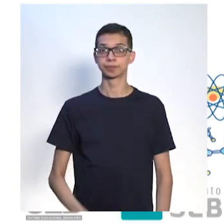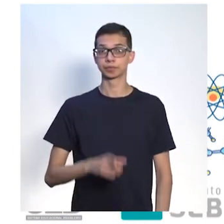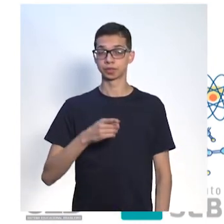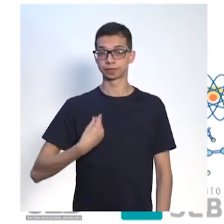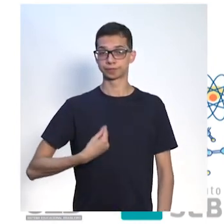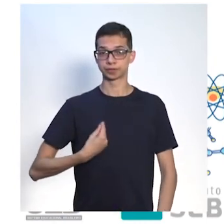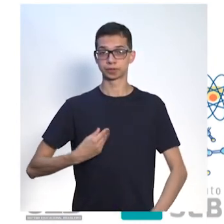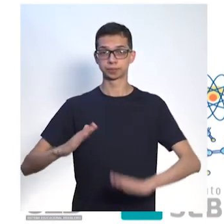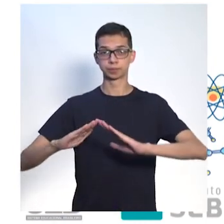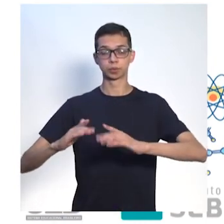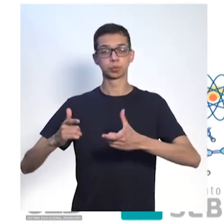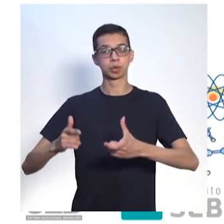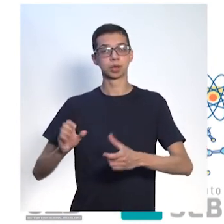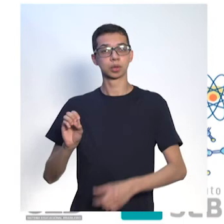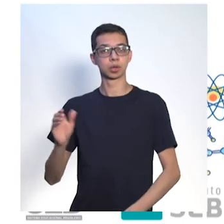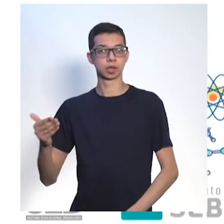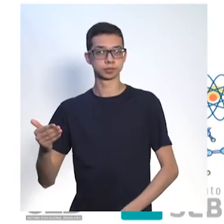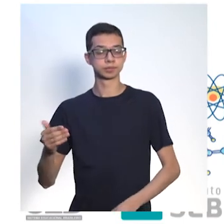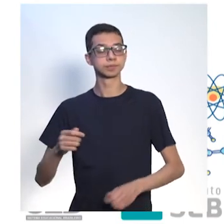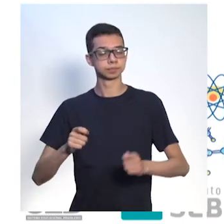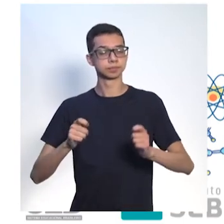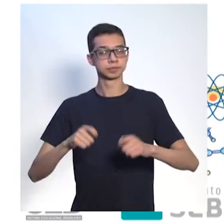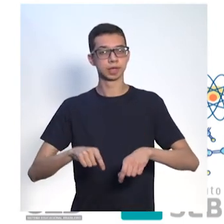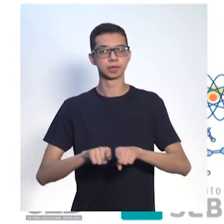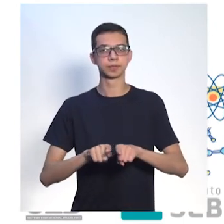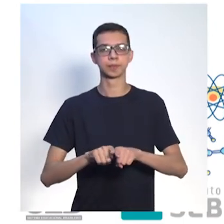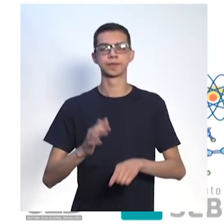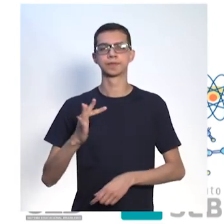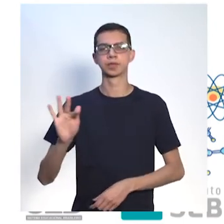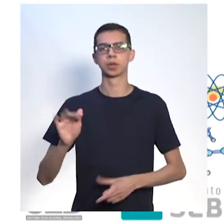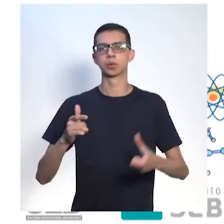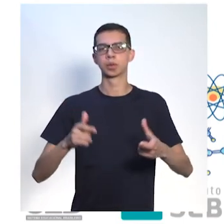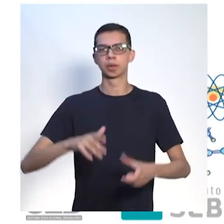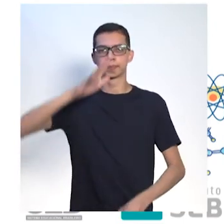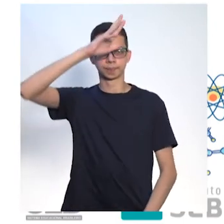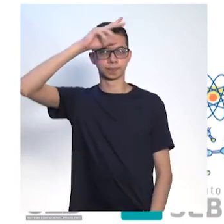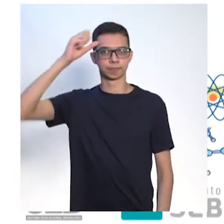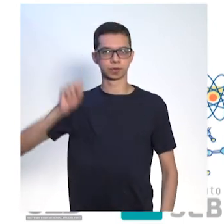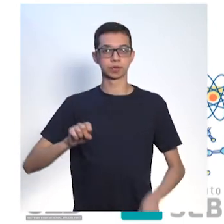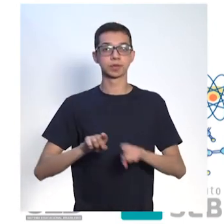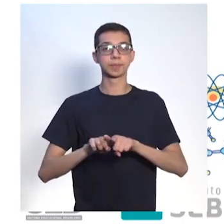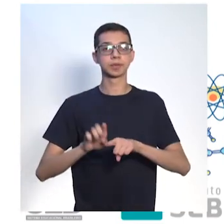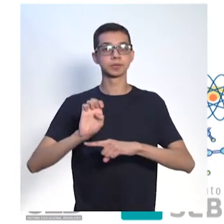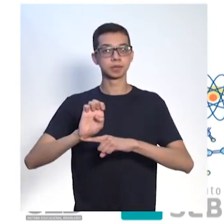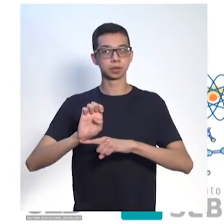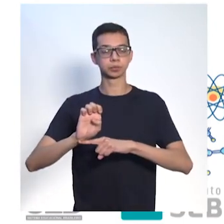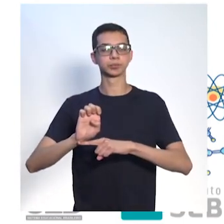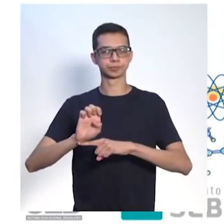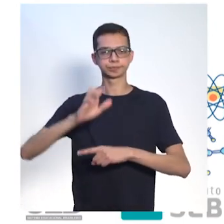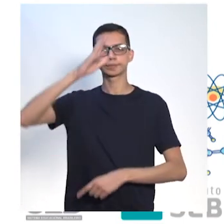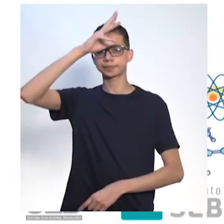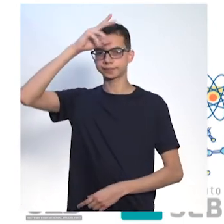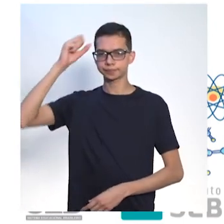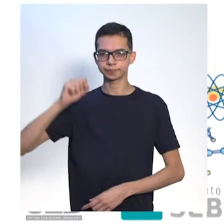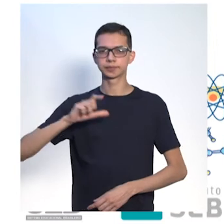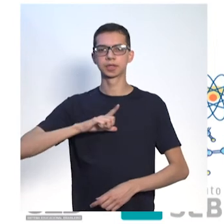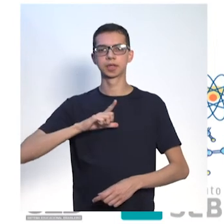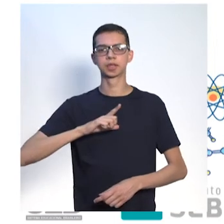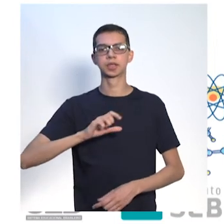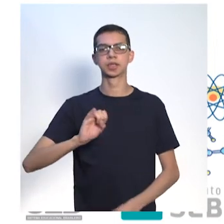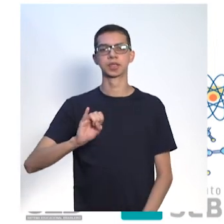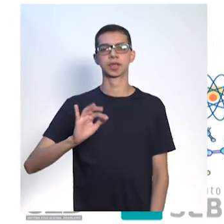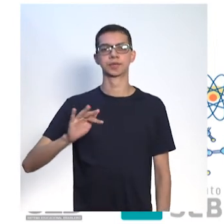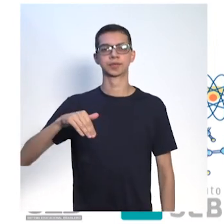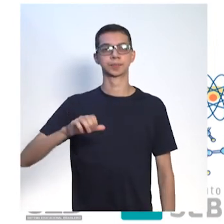na região oeste, você tem lá a Universidade Federal do Mato Grosso do Sul, a Universidade Estadual do Mato Grosso do Sul, o Instituto Federal do Mato Grosso do